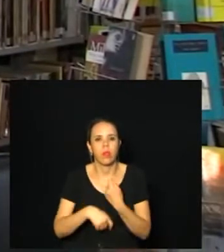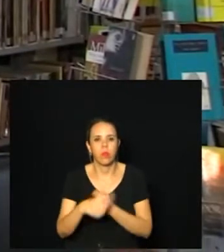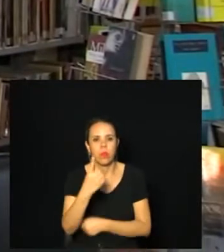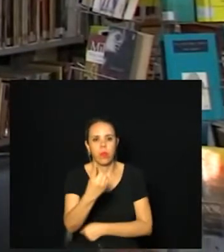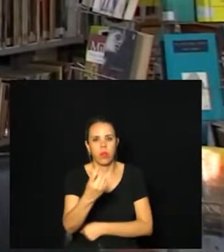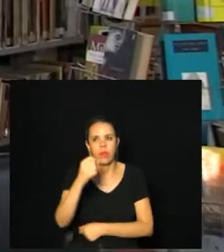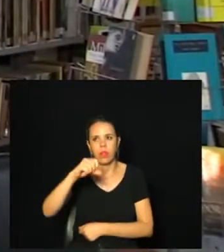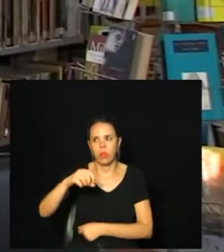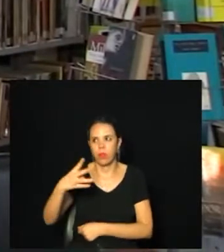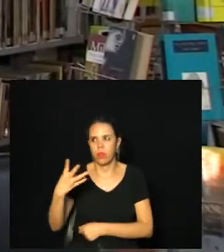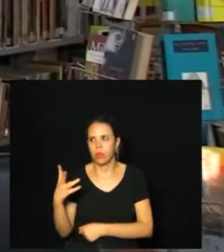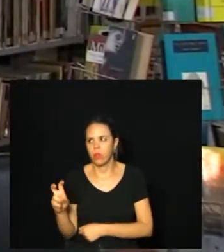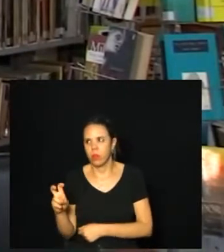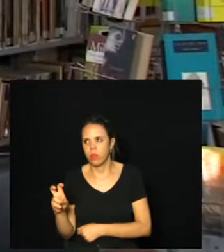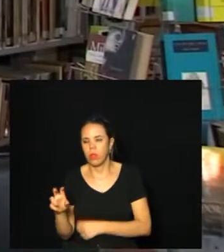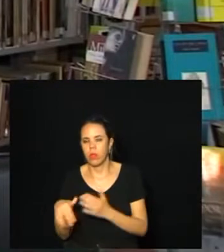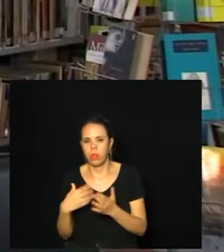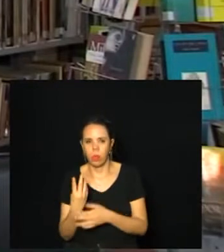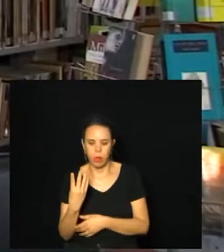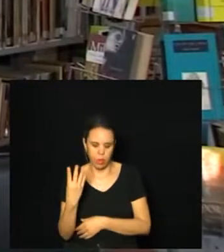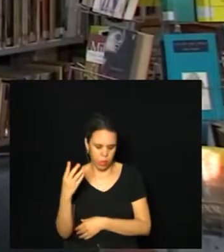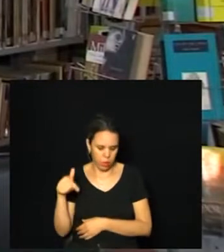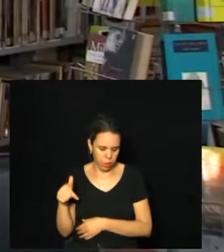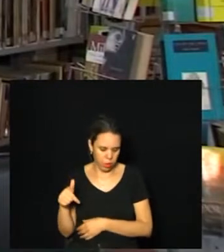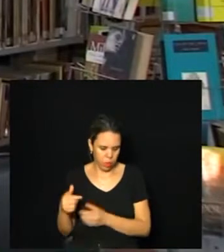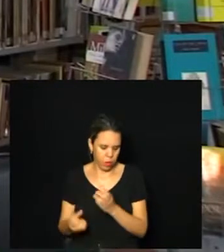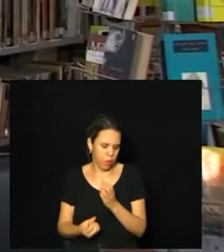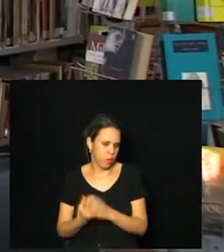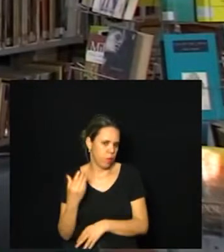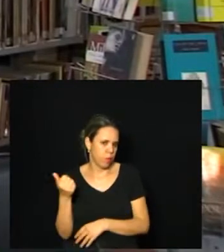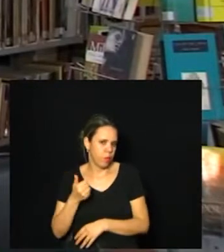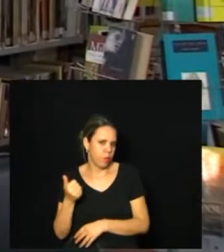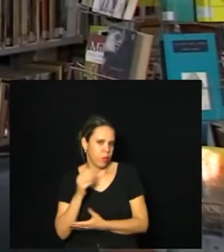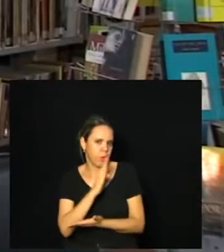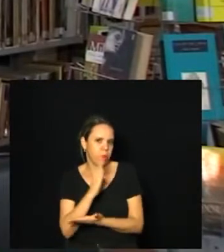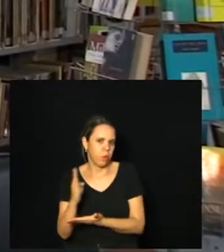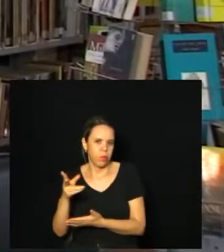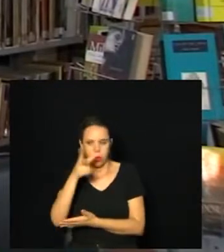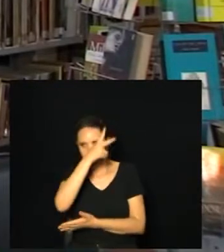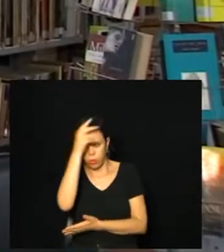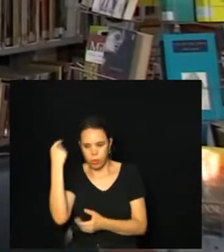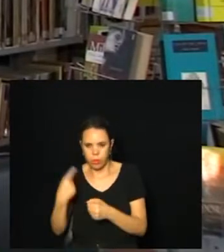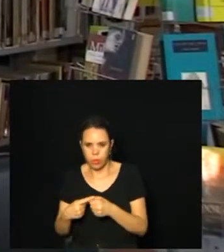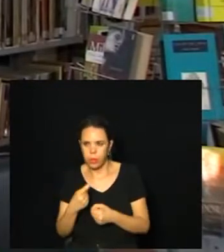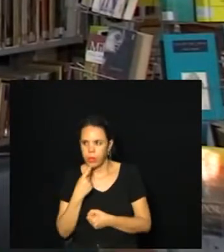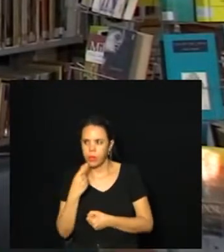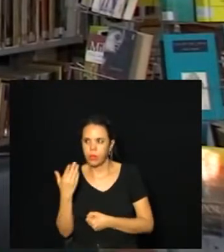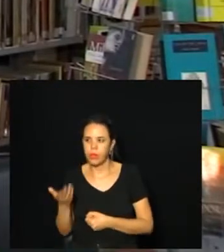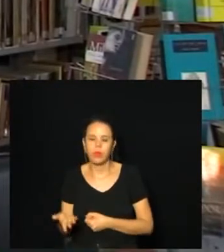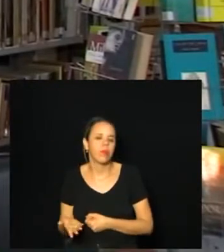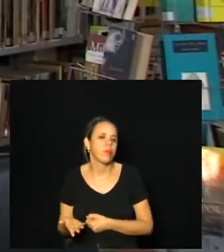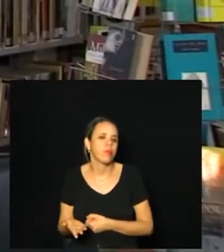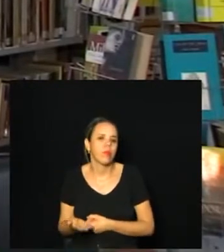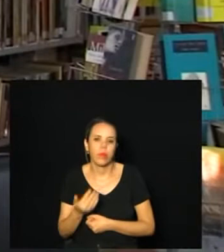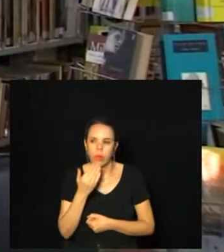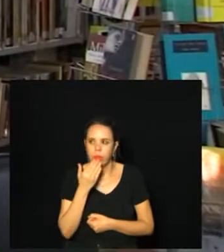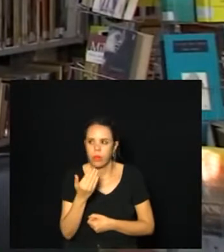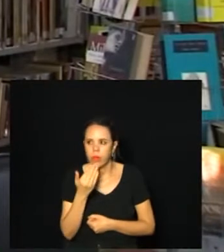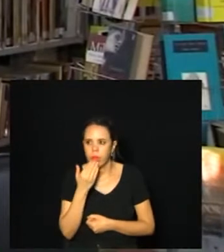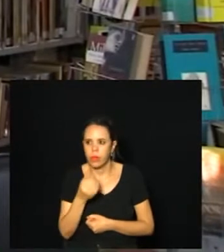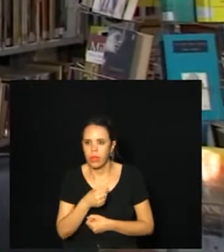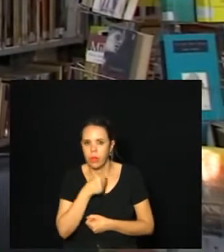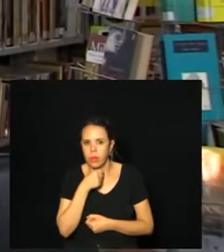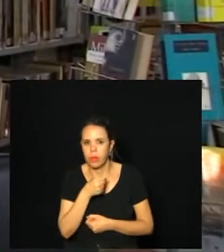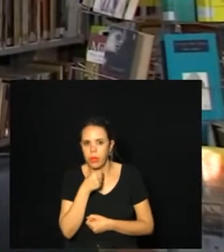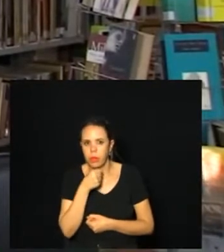a 1947, criou e instalou a primeira biblioteca pública municipal de Campinas. Vou pedir para o nosso